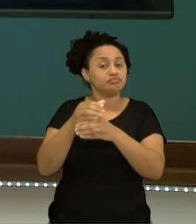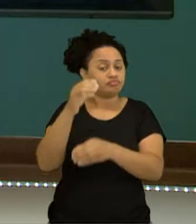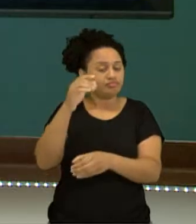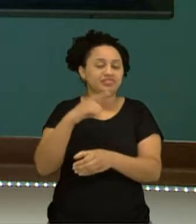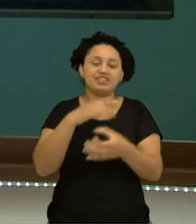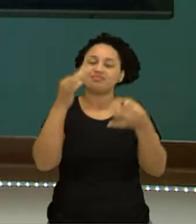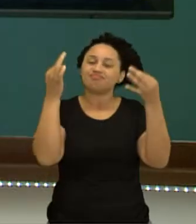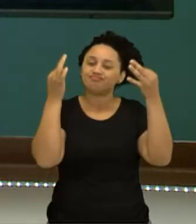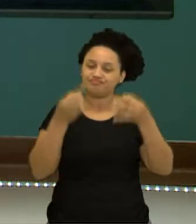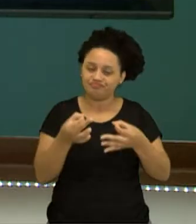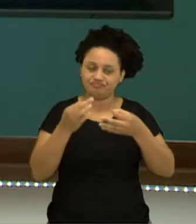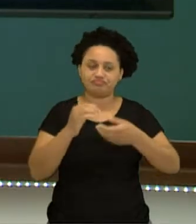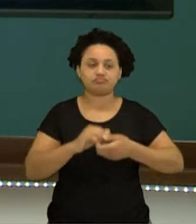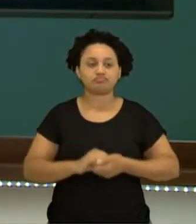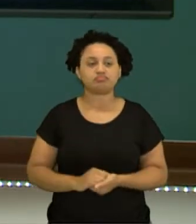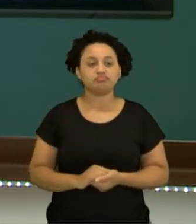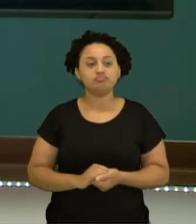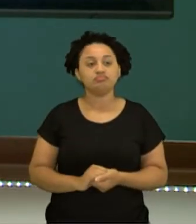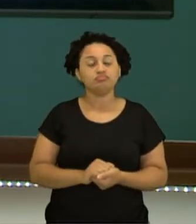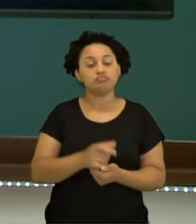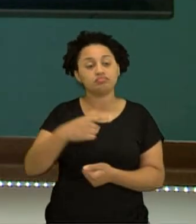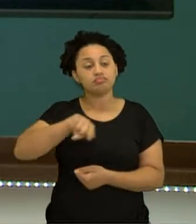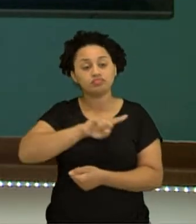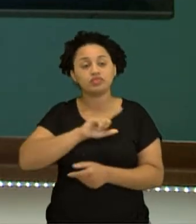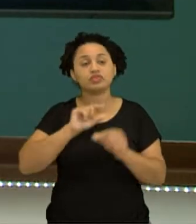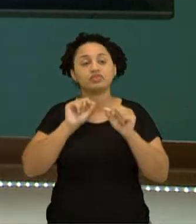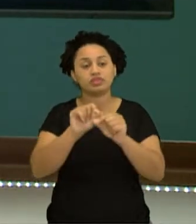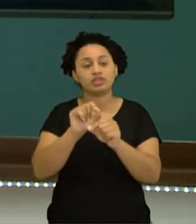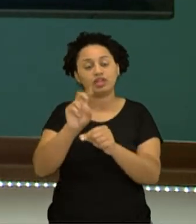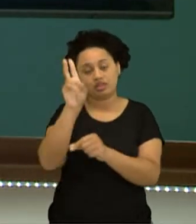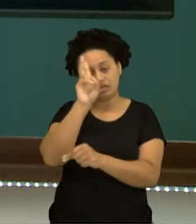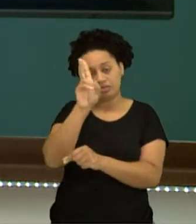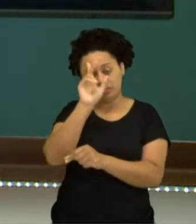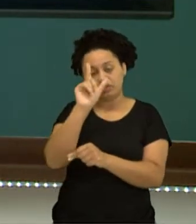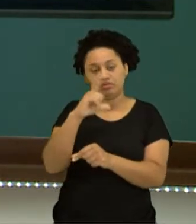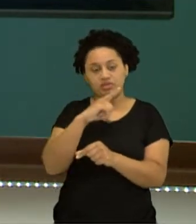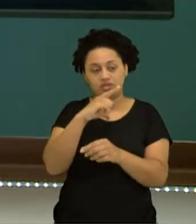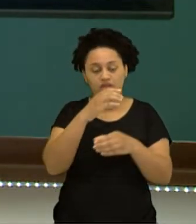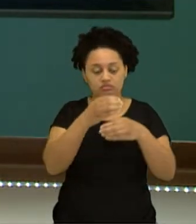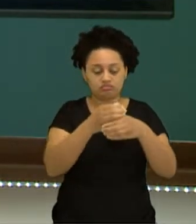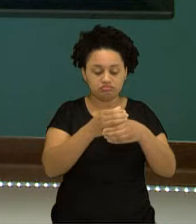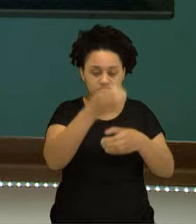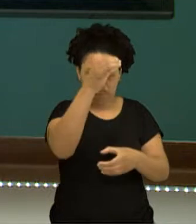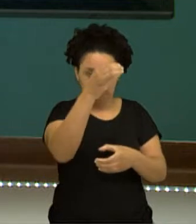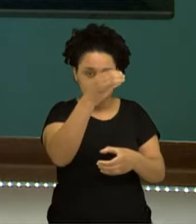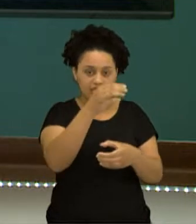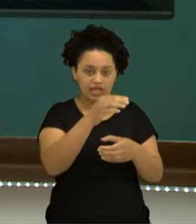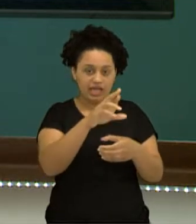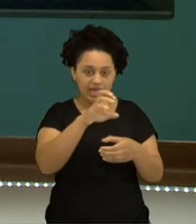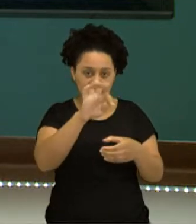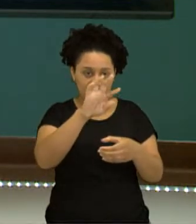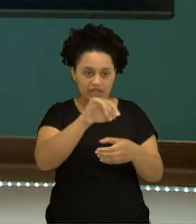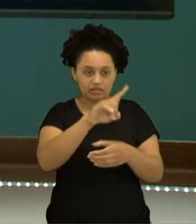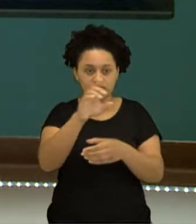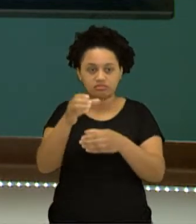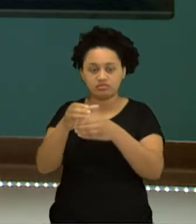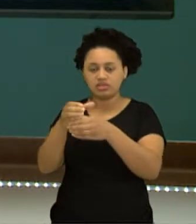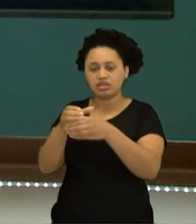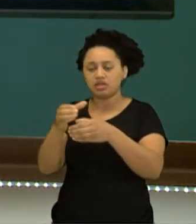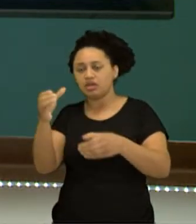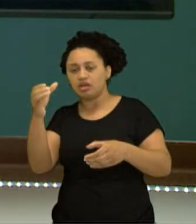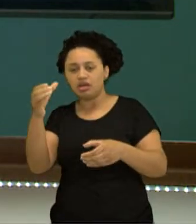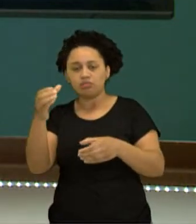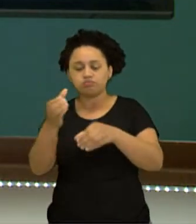tenho certeza. E nós já vimos, relembrando, nós temos o cilindro reto e o cilindro oblíquo. Como é que a